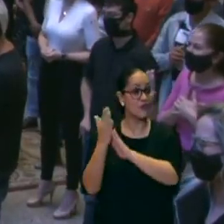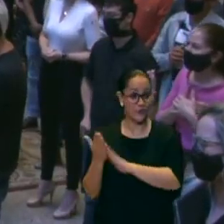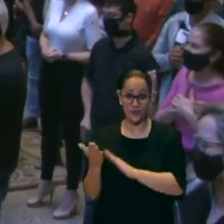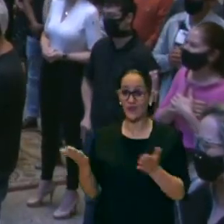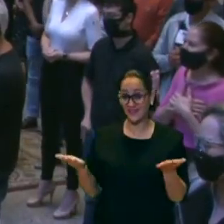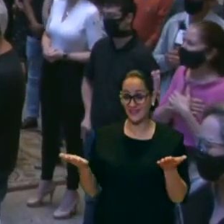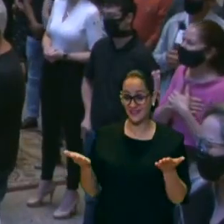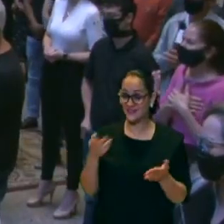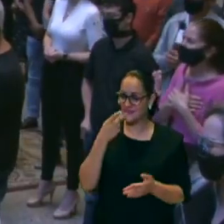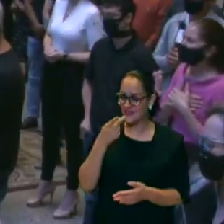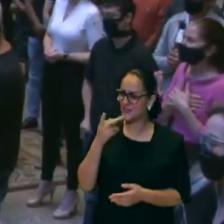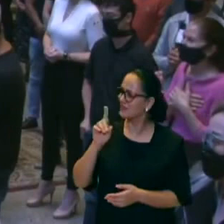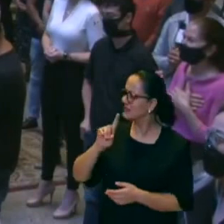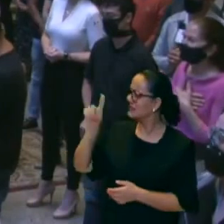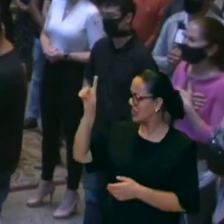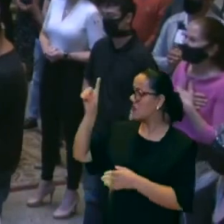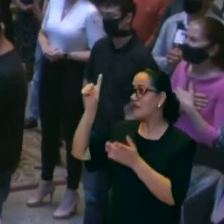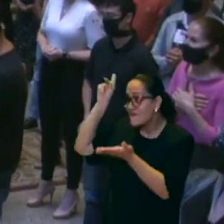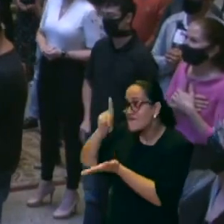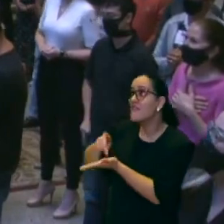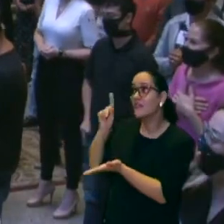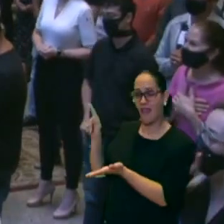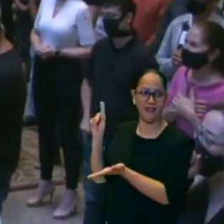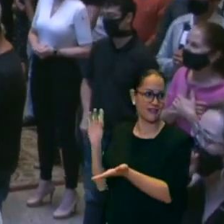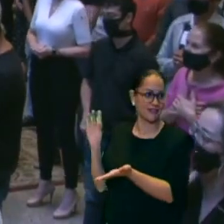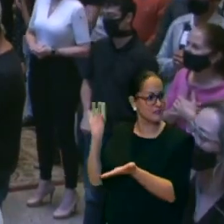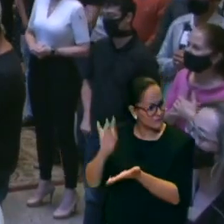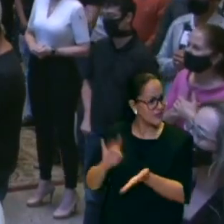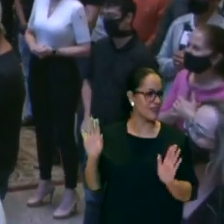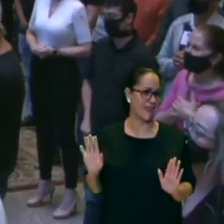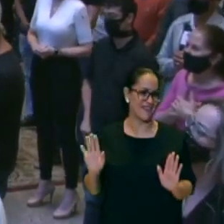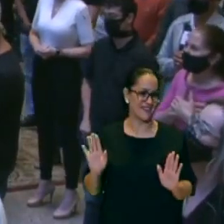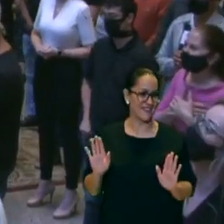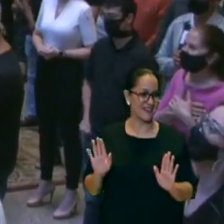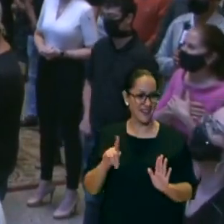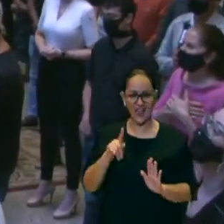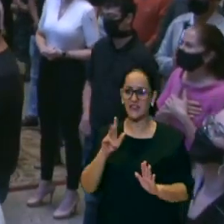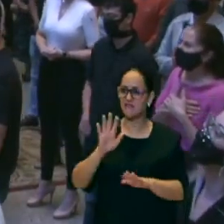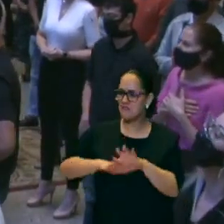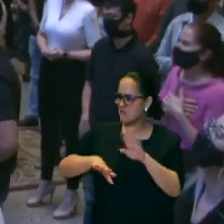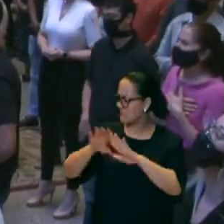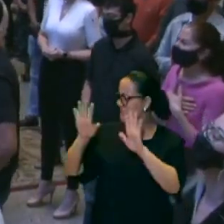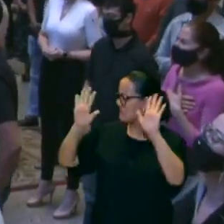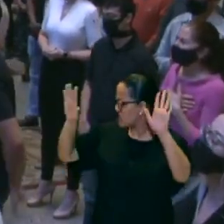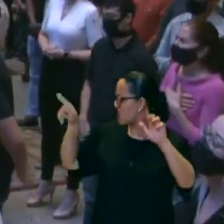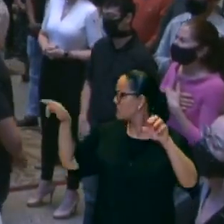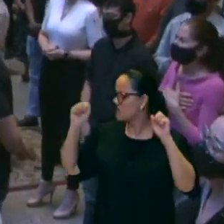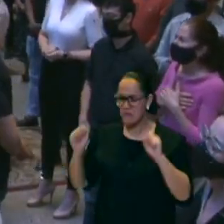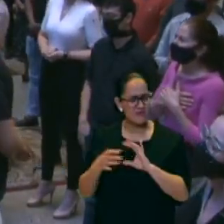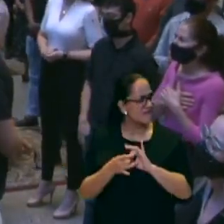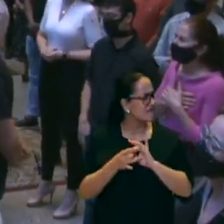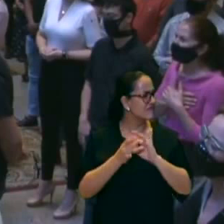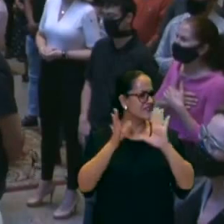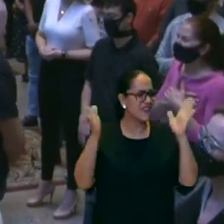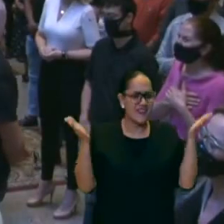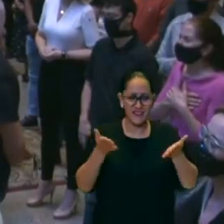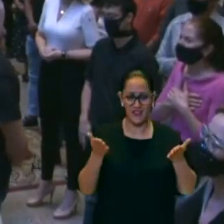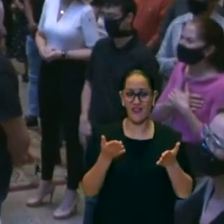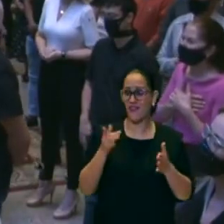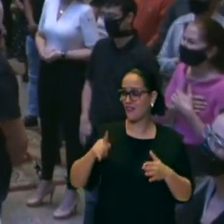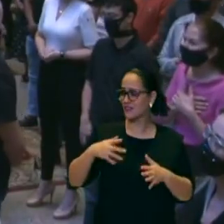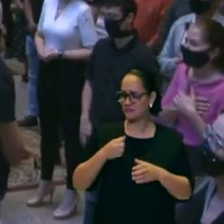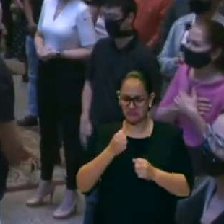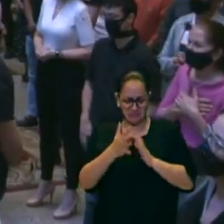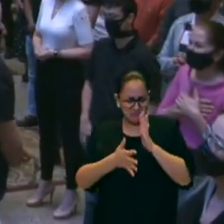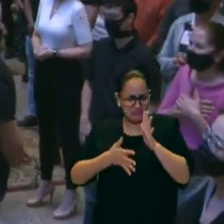é? Dizendo: Senhor, é para valer, tá? E aí você vai levantar a tua mão, vai adorar o Senhor, vai usar a expressão que